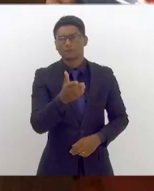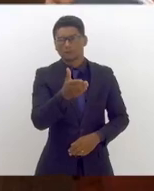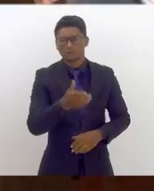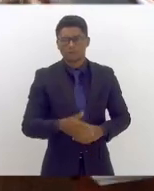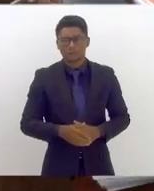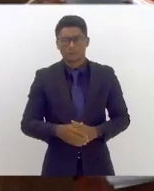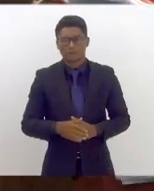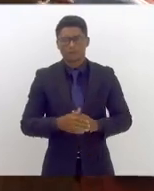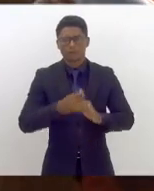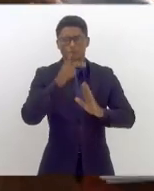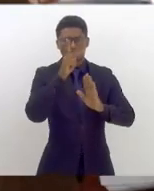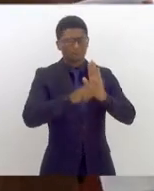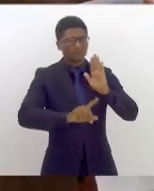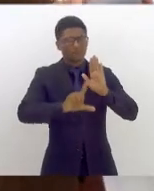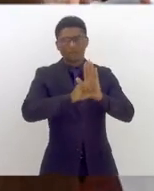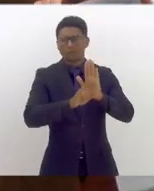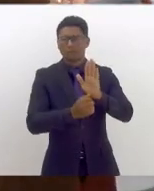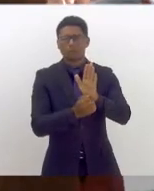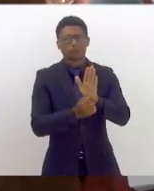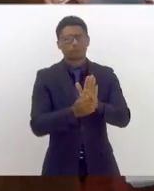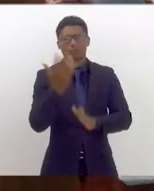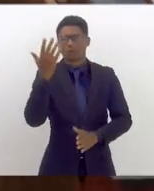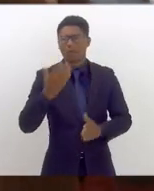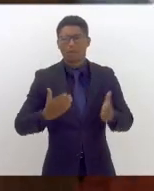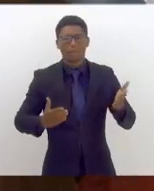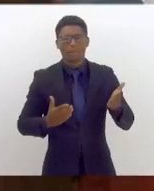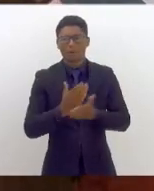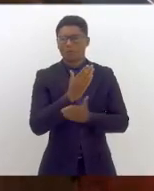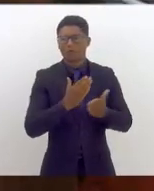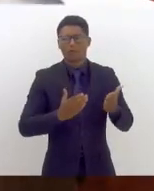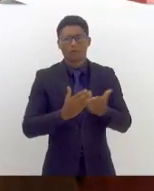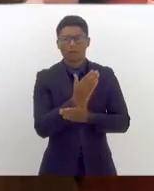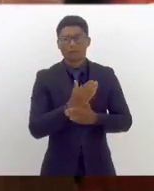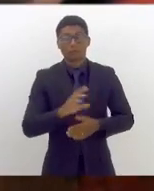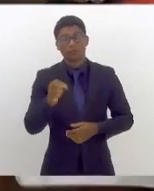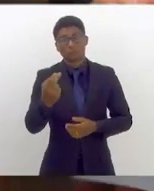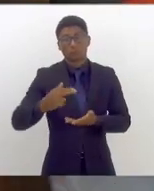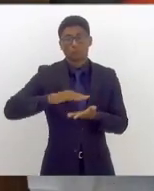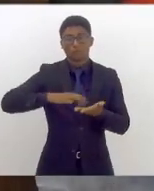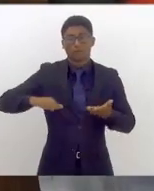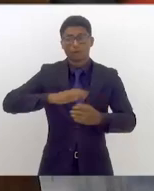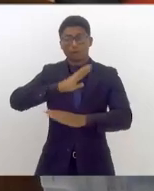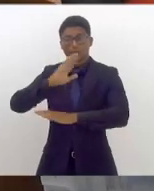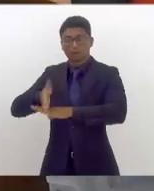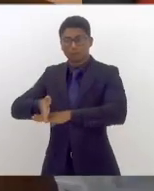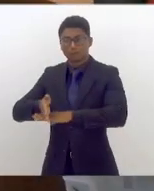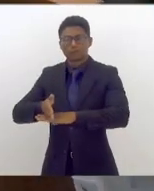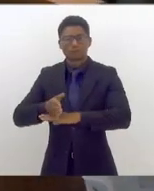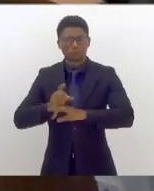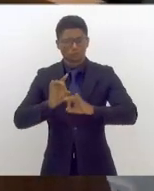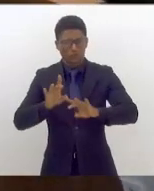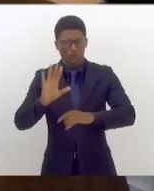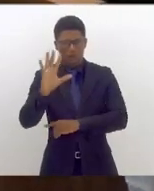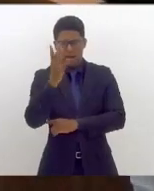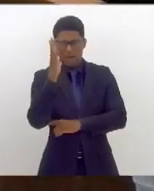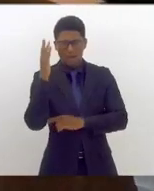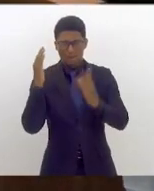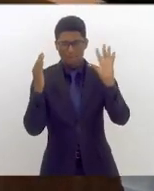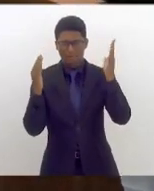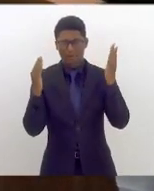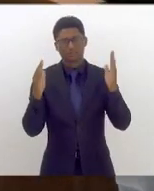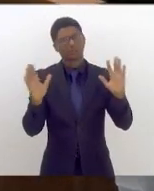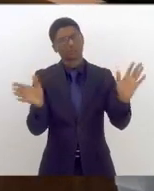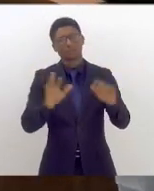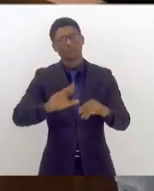projetos nossos foram aprovados ou vetos derrubados não Só Projetos ambientais projetos